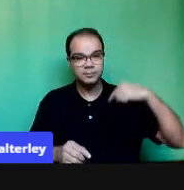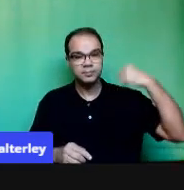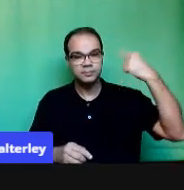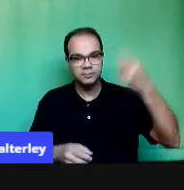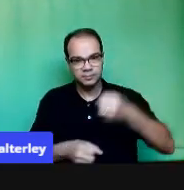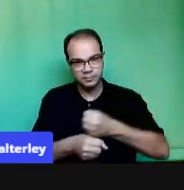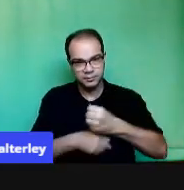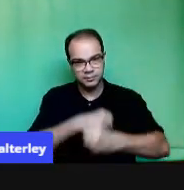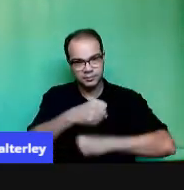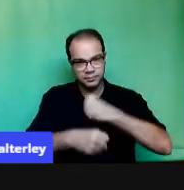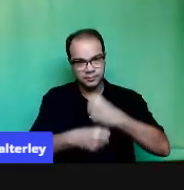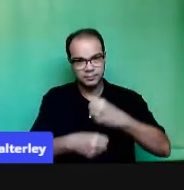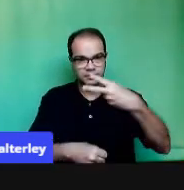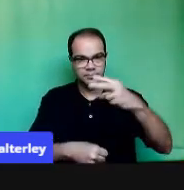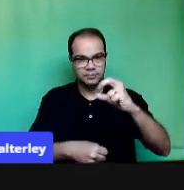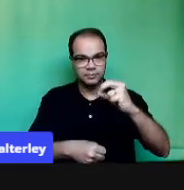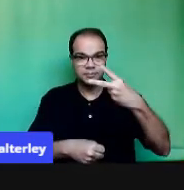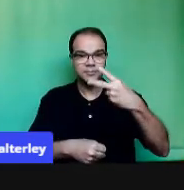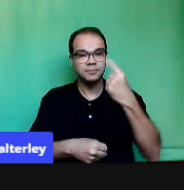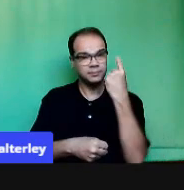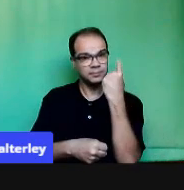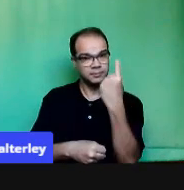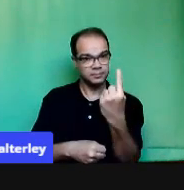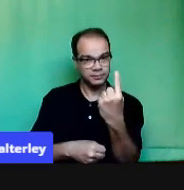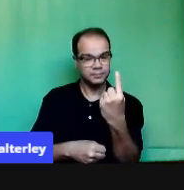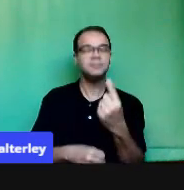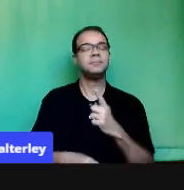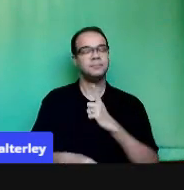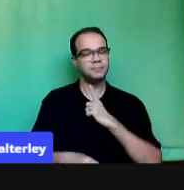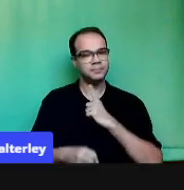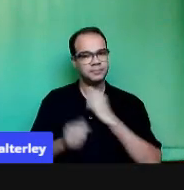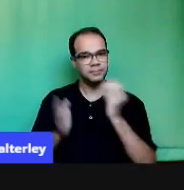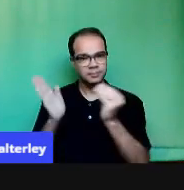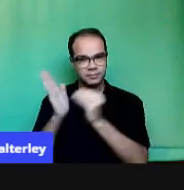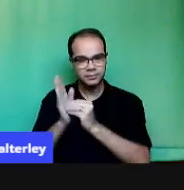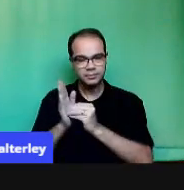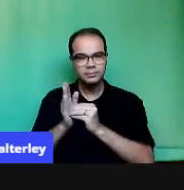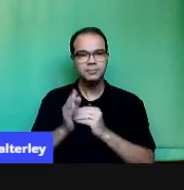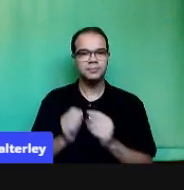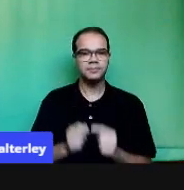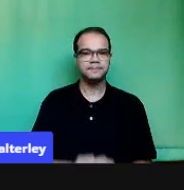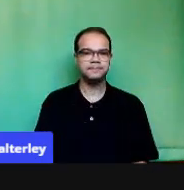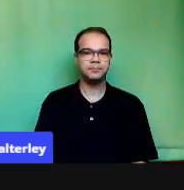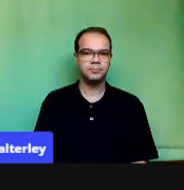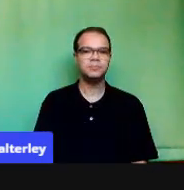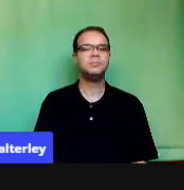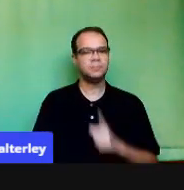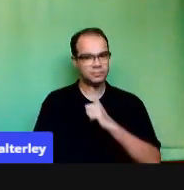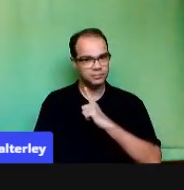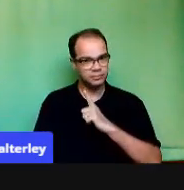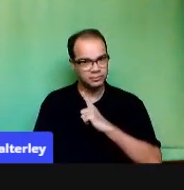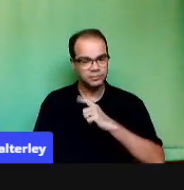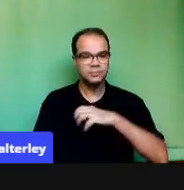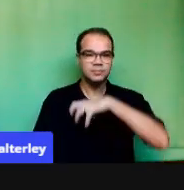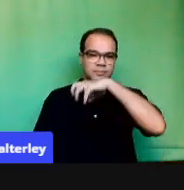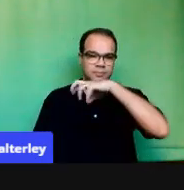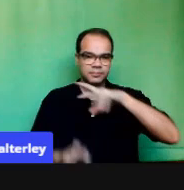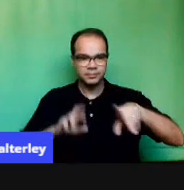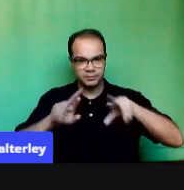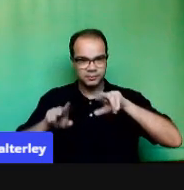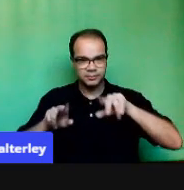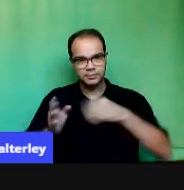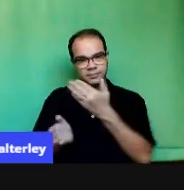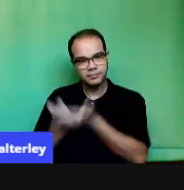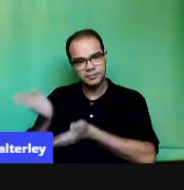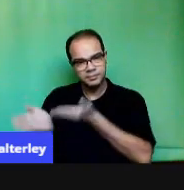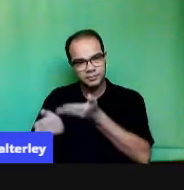documento oficial preliminar e o documento para 2021, por conta do ensino remoto, ambos contêm o tema bem-estar animal e os tópicos de